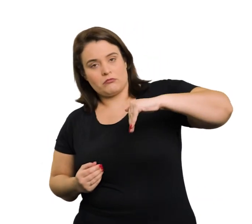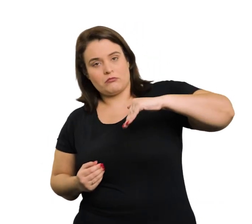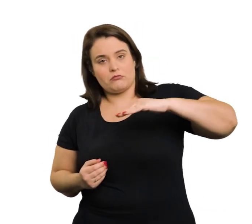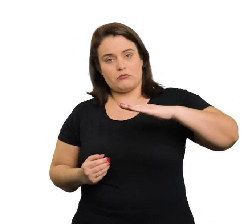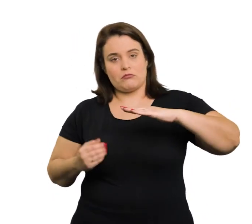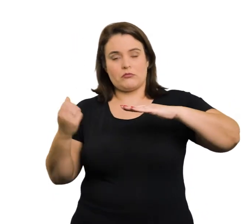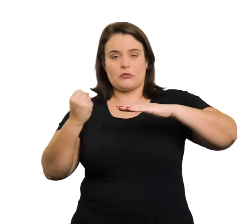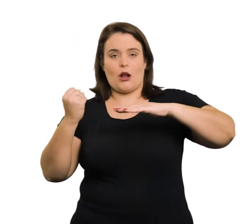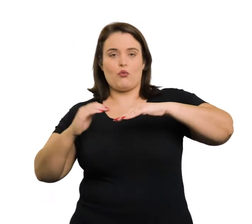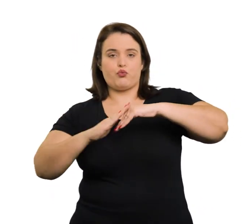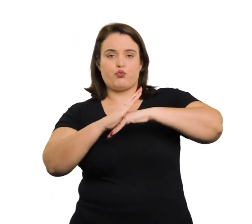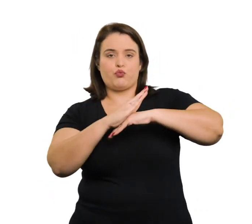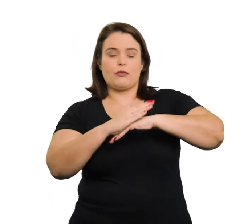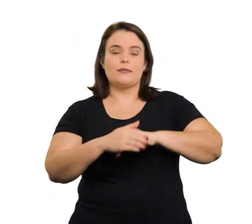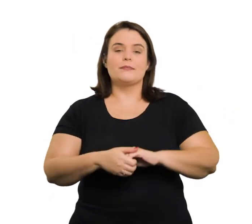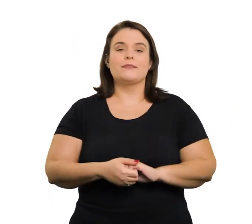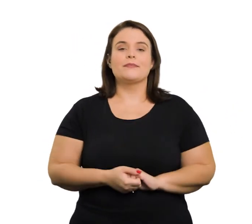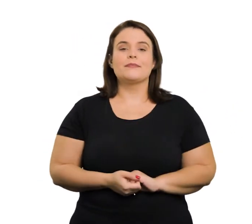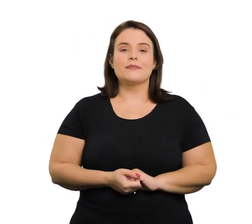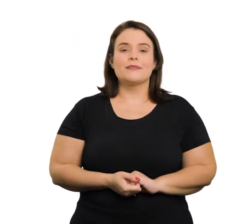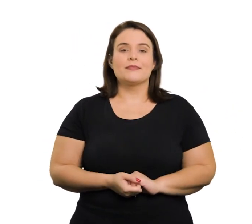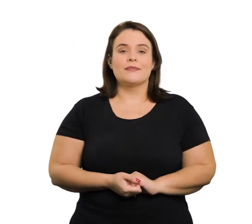guias para acesso de veículos.